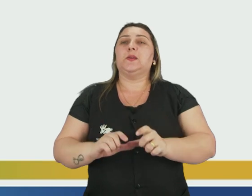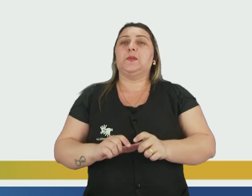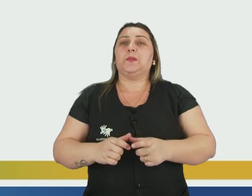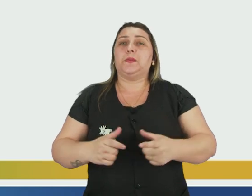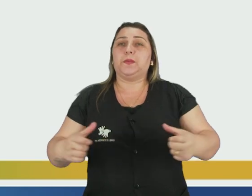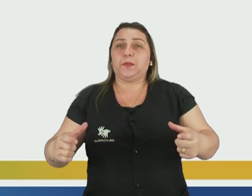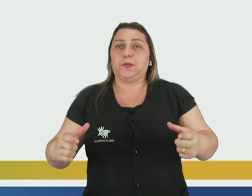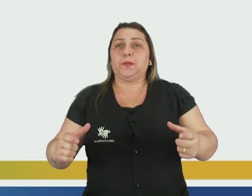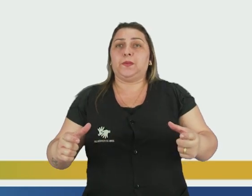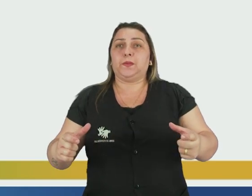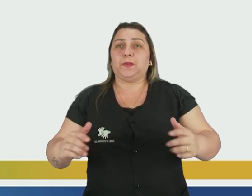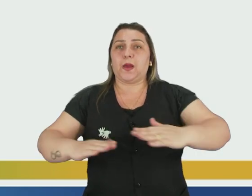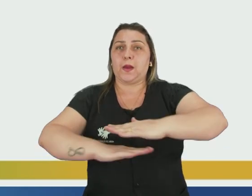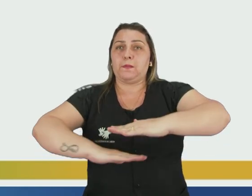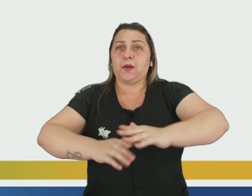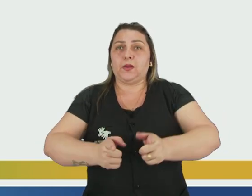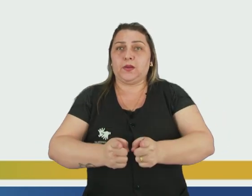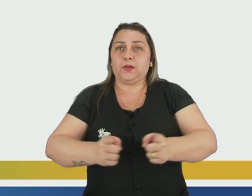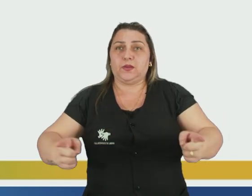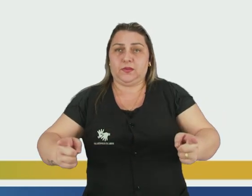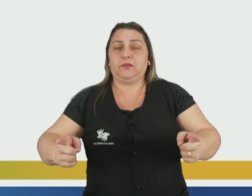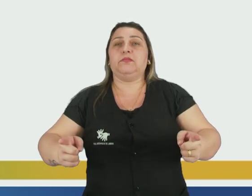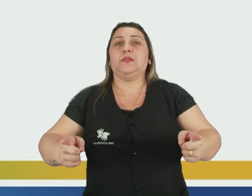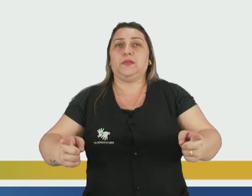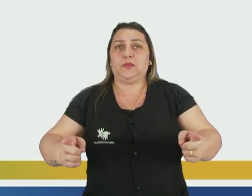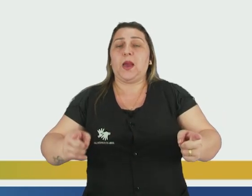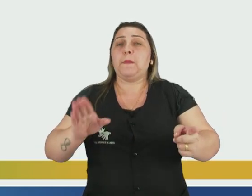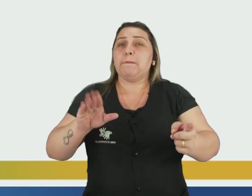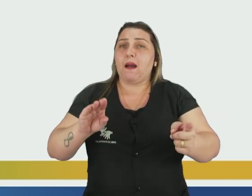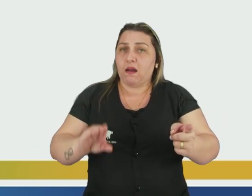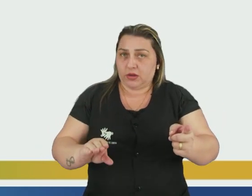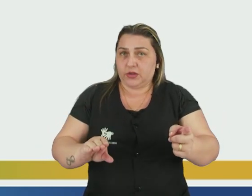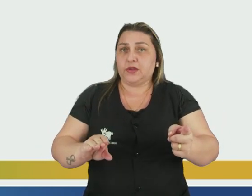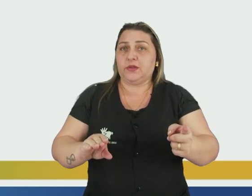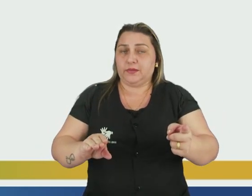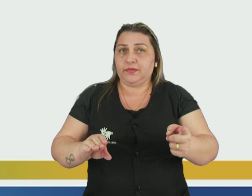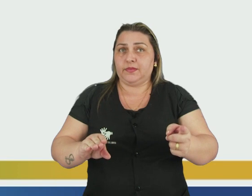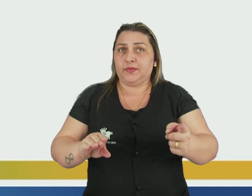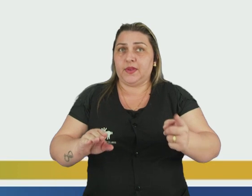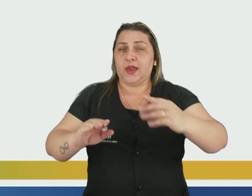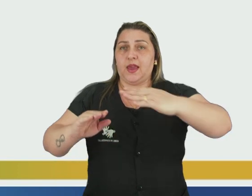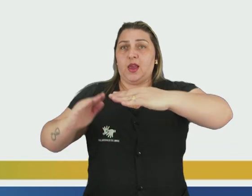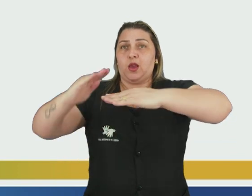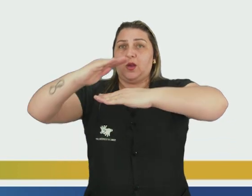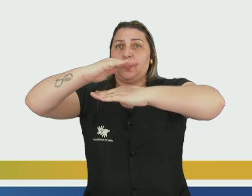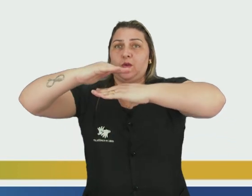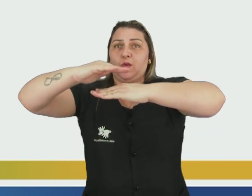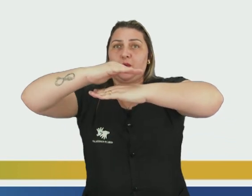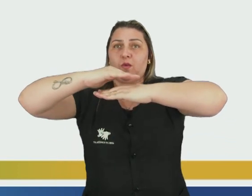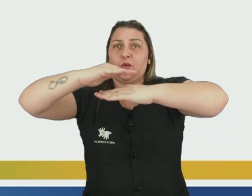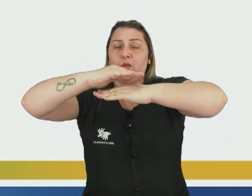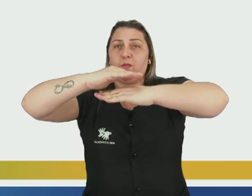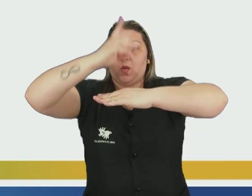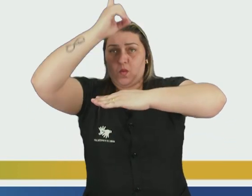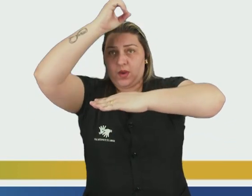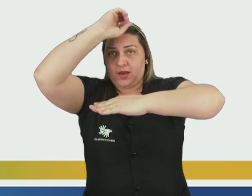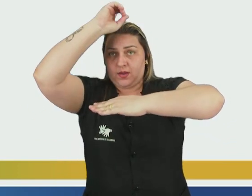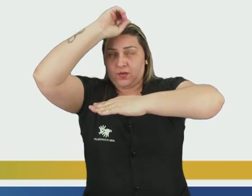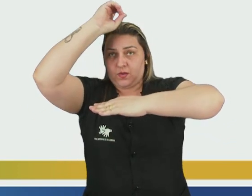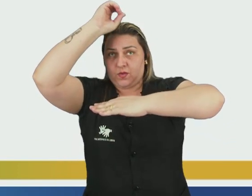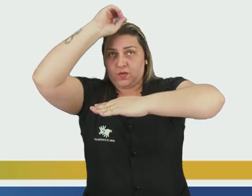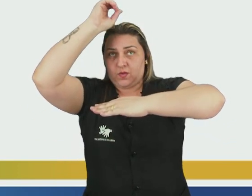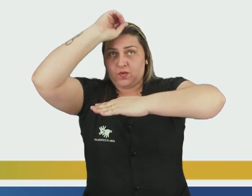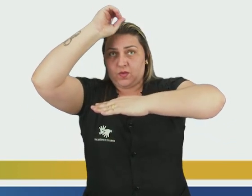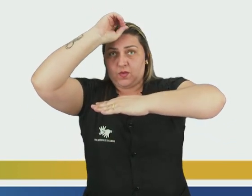que indica uma natalidade relativamente baixa, né? E o meio, né, que é a população adulta, é bem